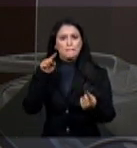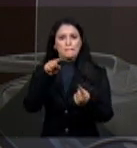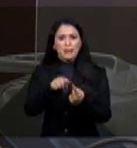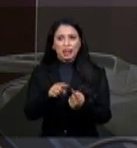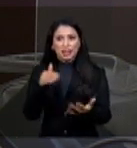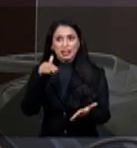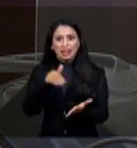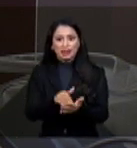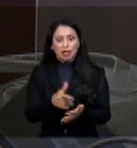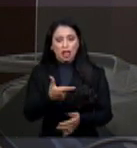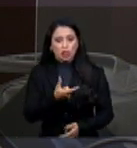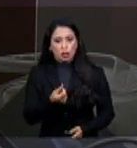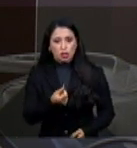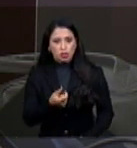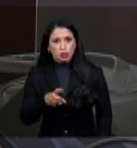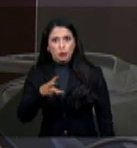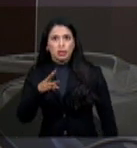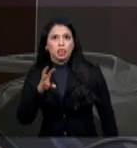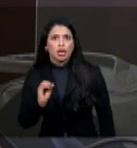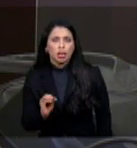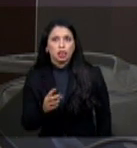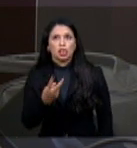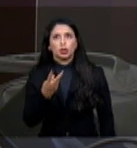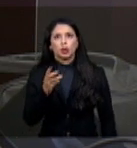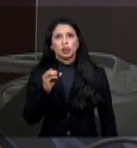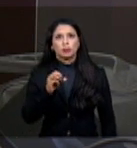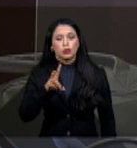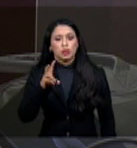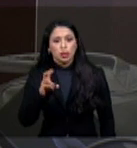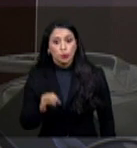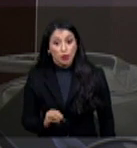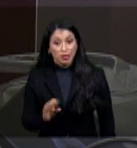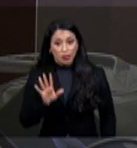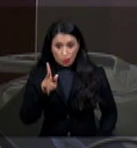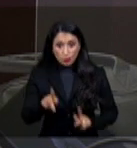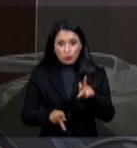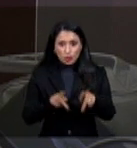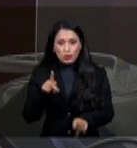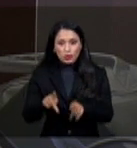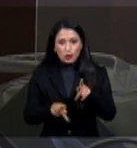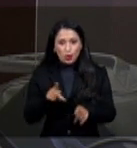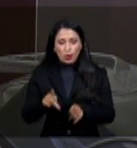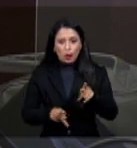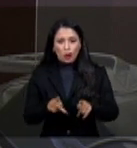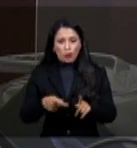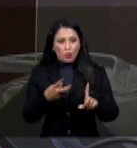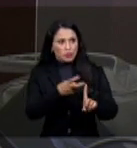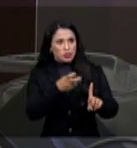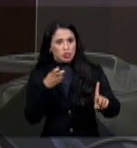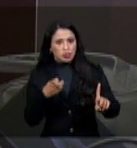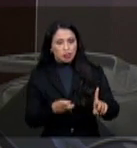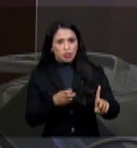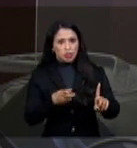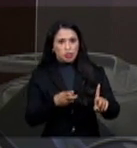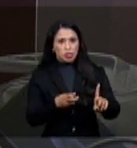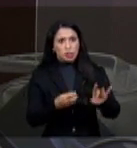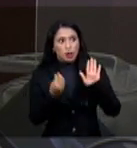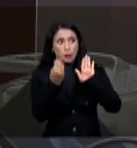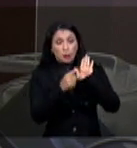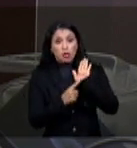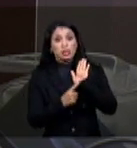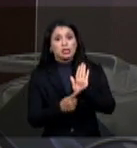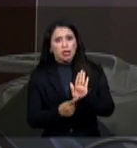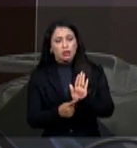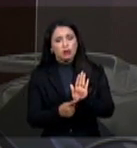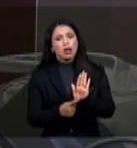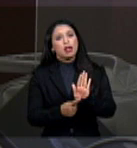até 2030, até 2050. O que os povos indígenas deixaram de recado nessa COP é que é preciso fazer